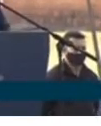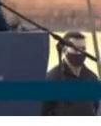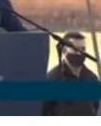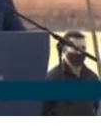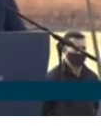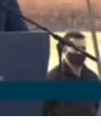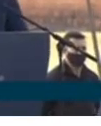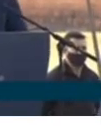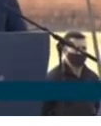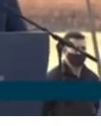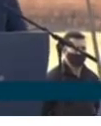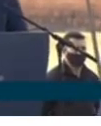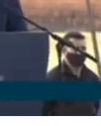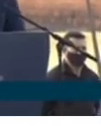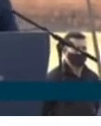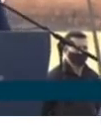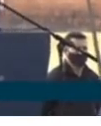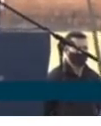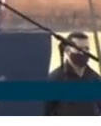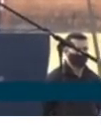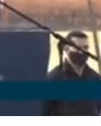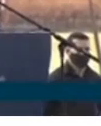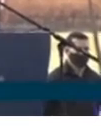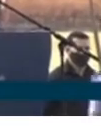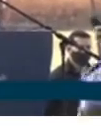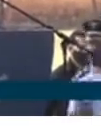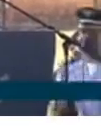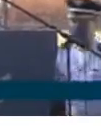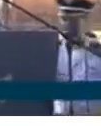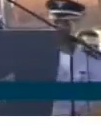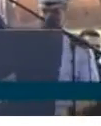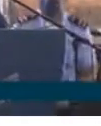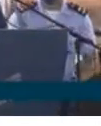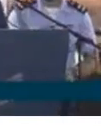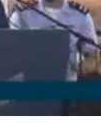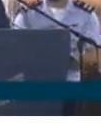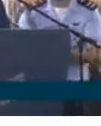todos. E que Deus proteja o nosso país.